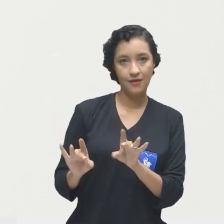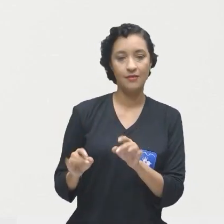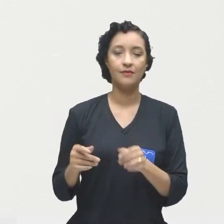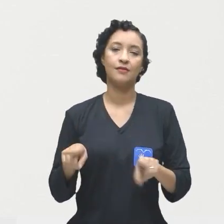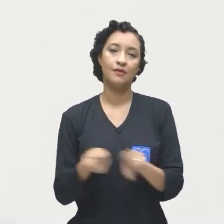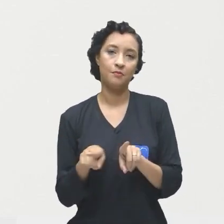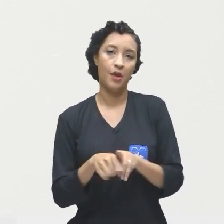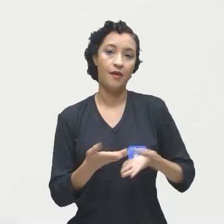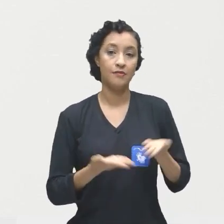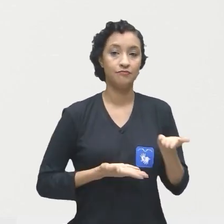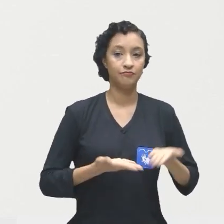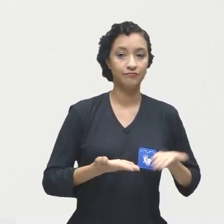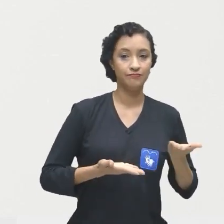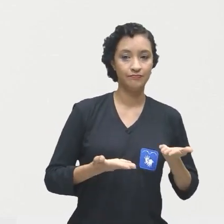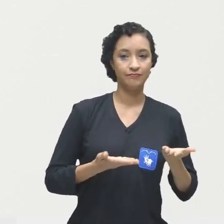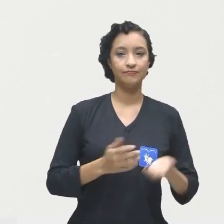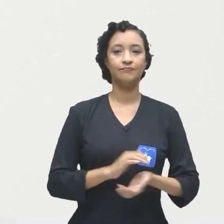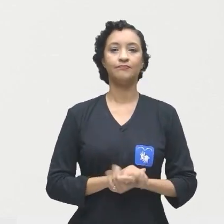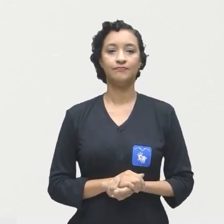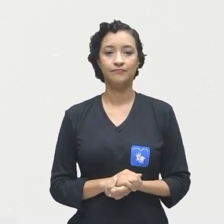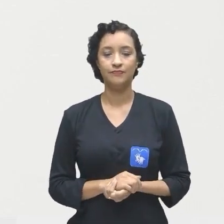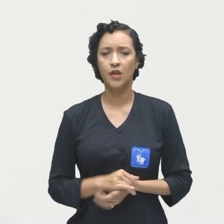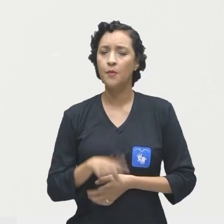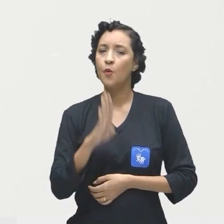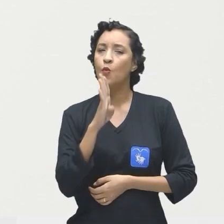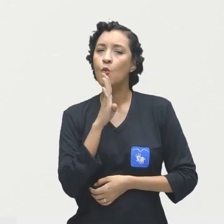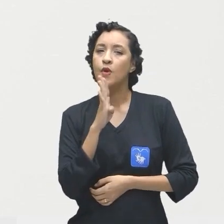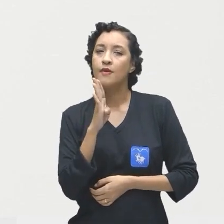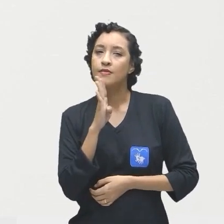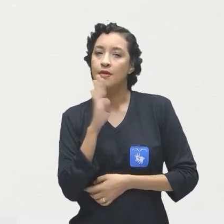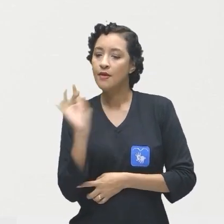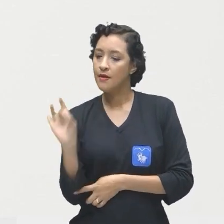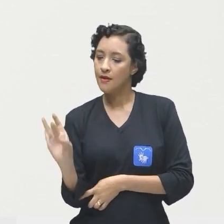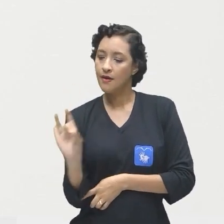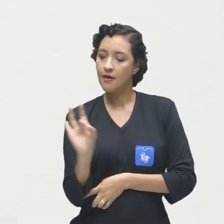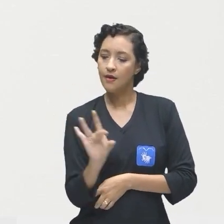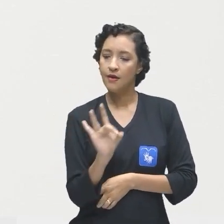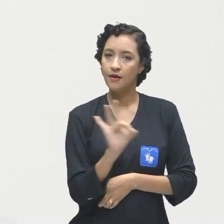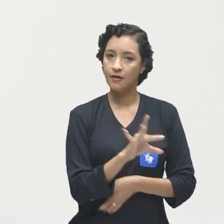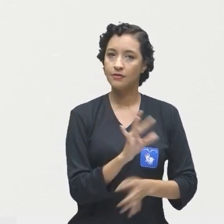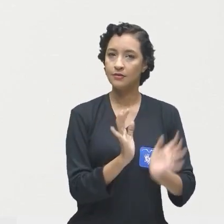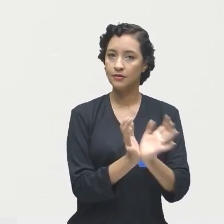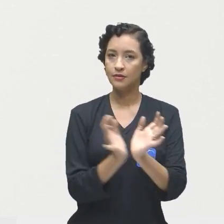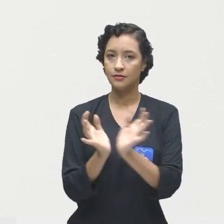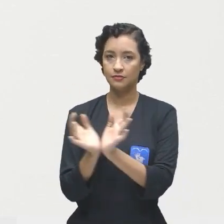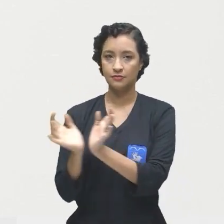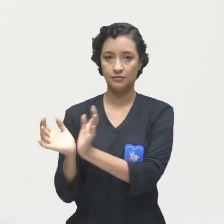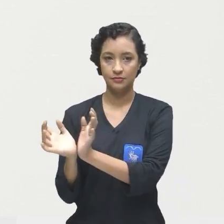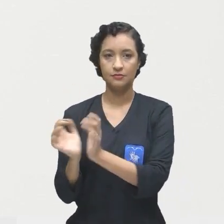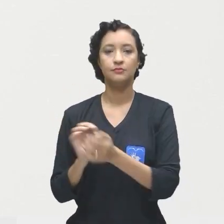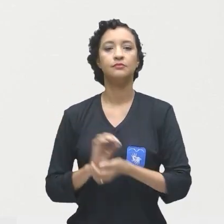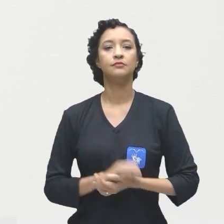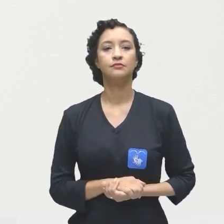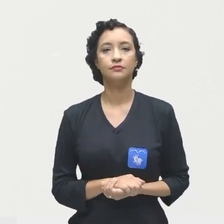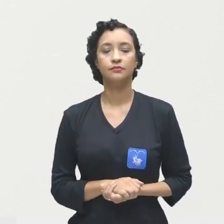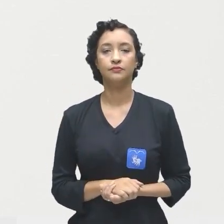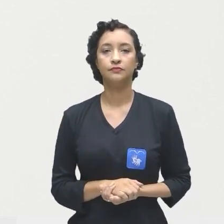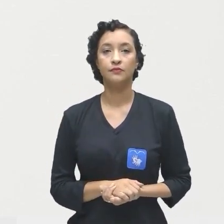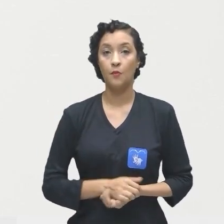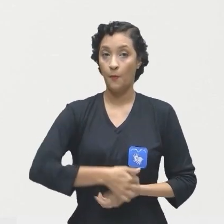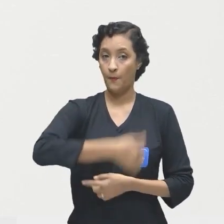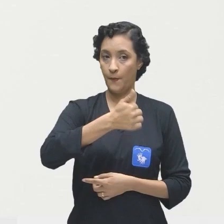crianças? Então vamos lá conhecer mais de perto esse setor. Nós temos o setor